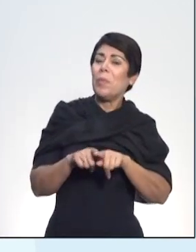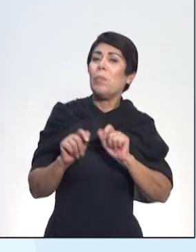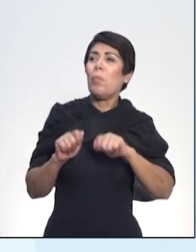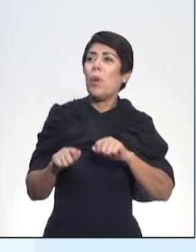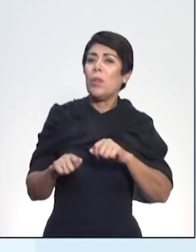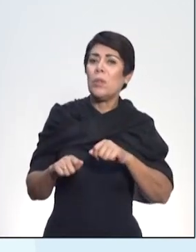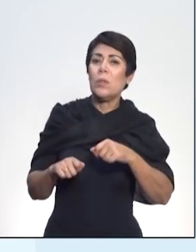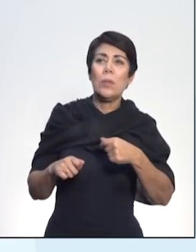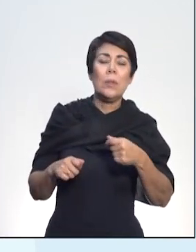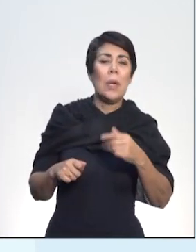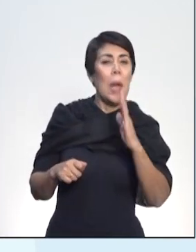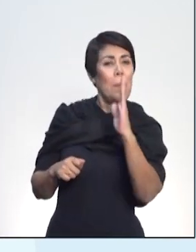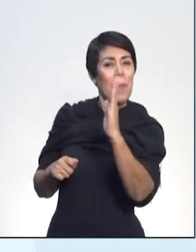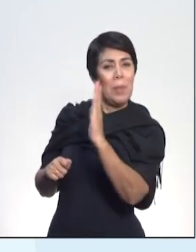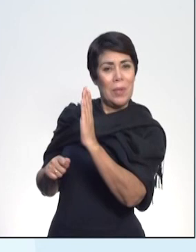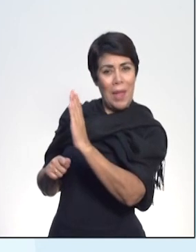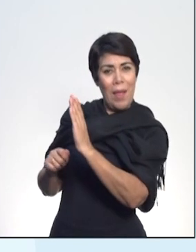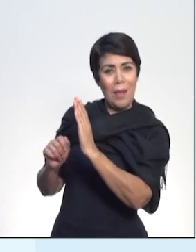um livro